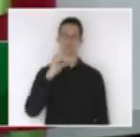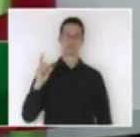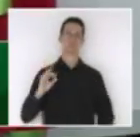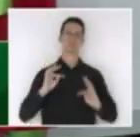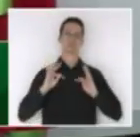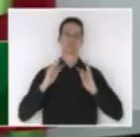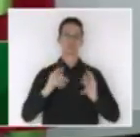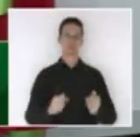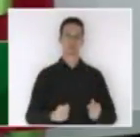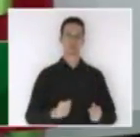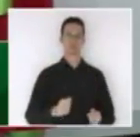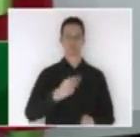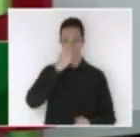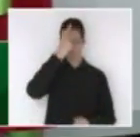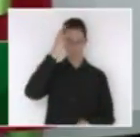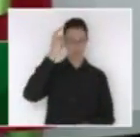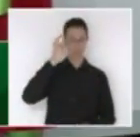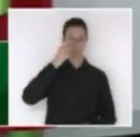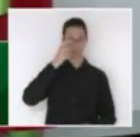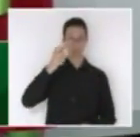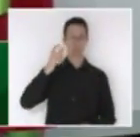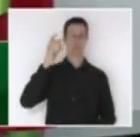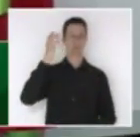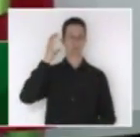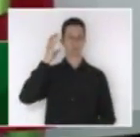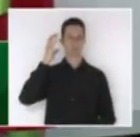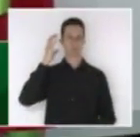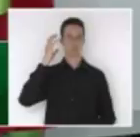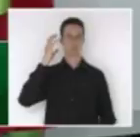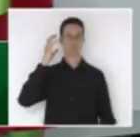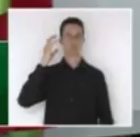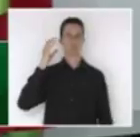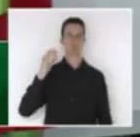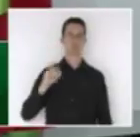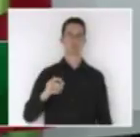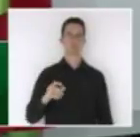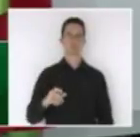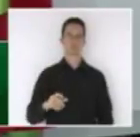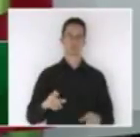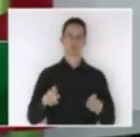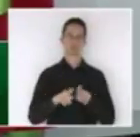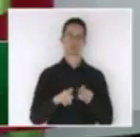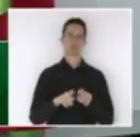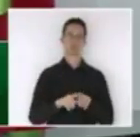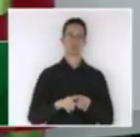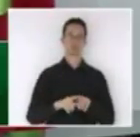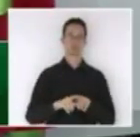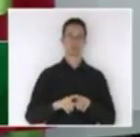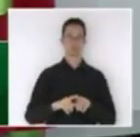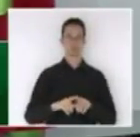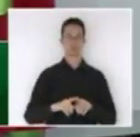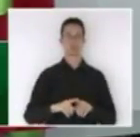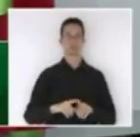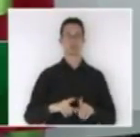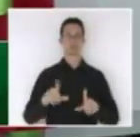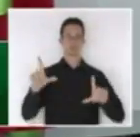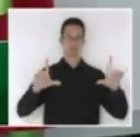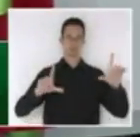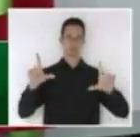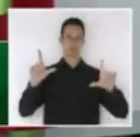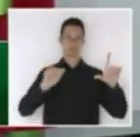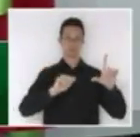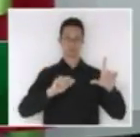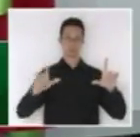ouvintes da Rádio Digital e da TV, e os que assistem através da Assembleia, da TV, da